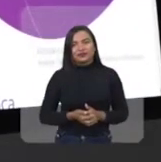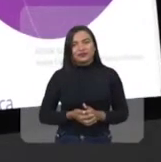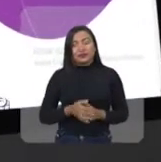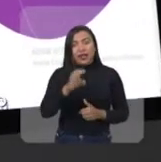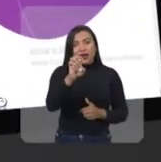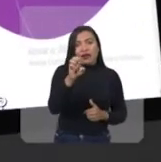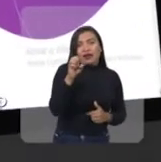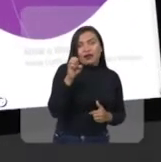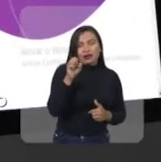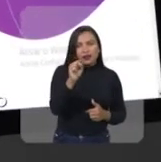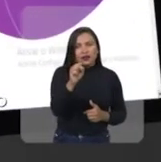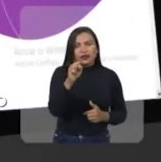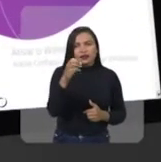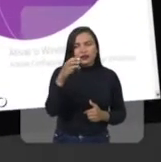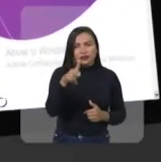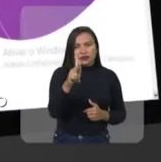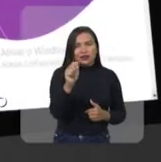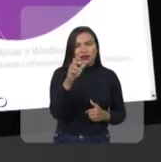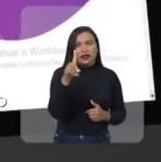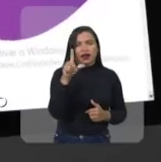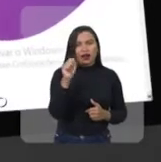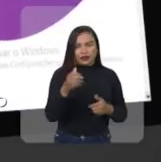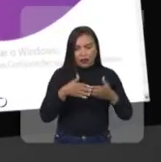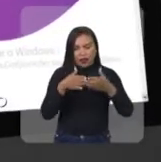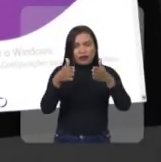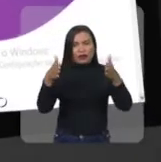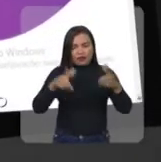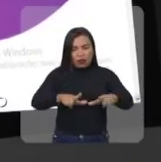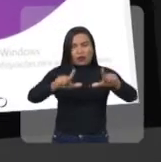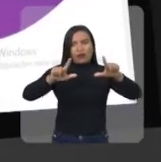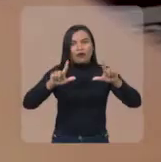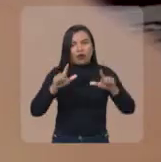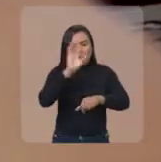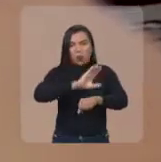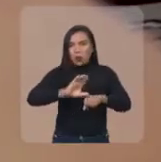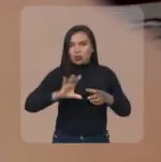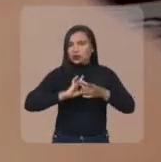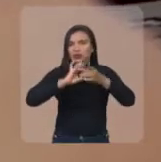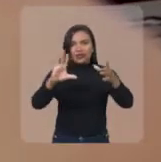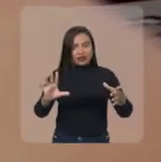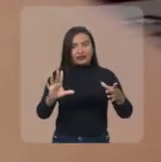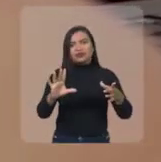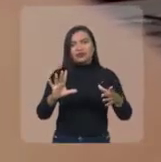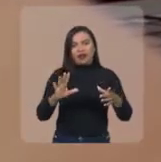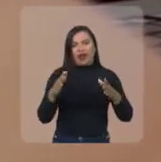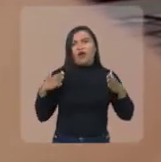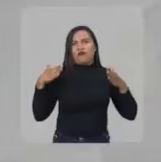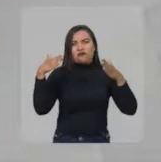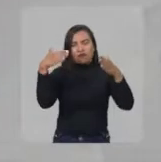Escada. A plataforma de cursos abertos da UEMA é um caminho rumo ao topo, mas